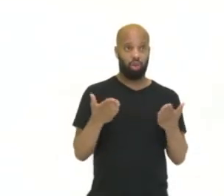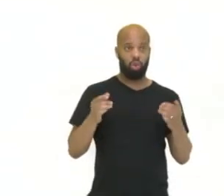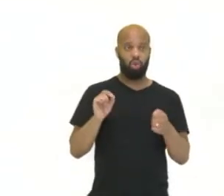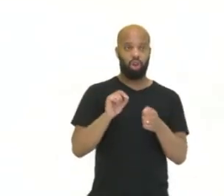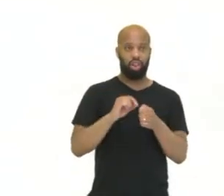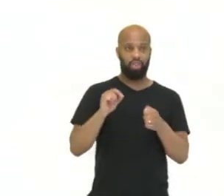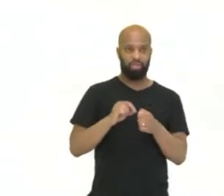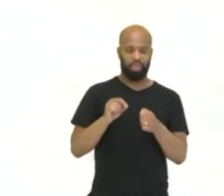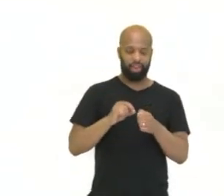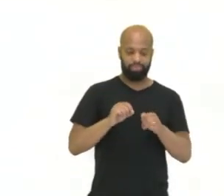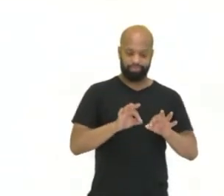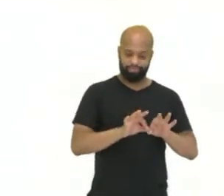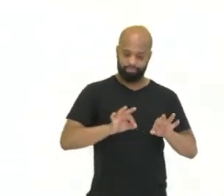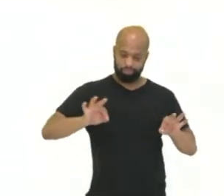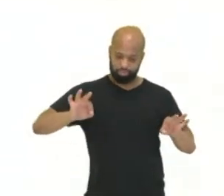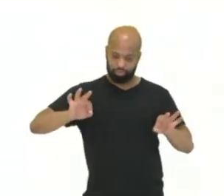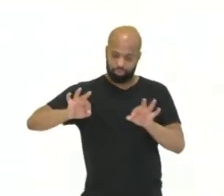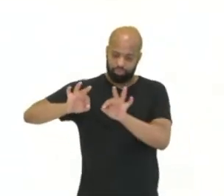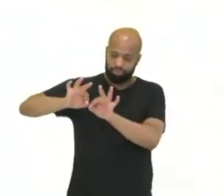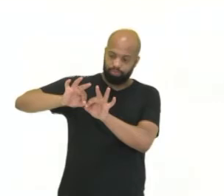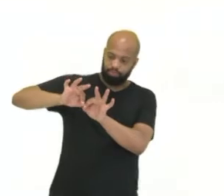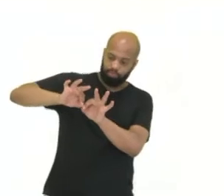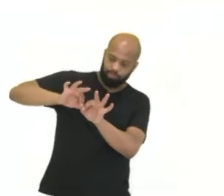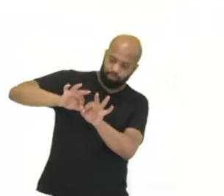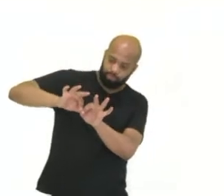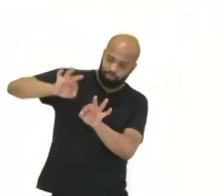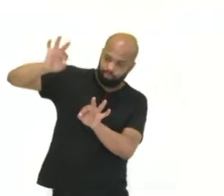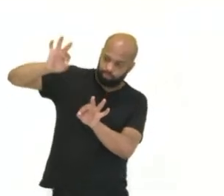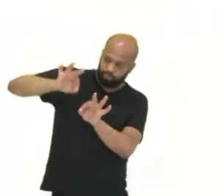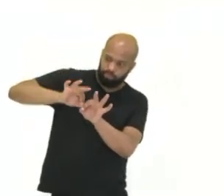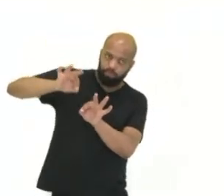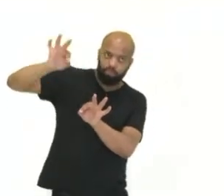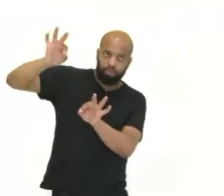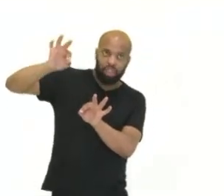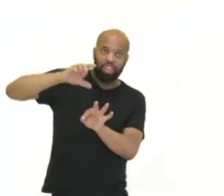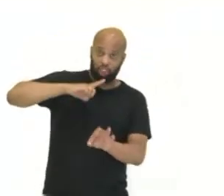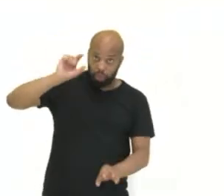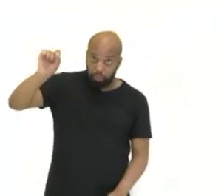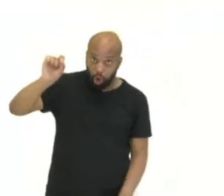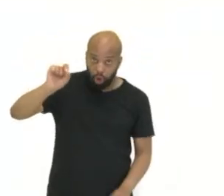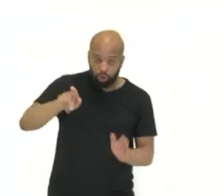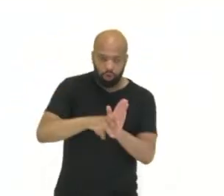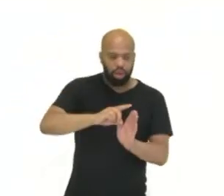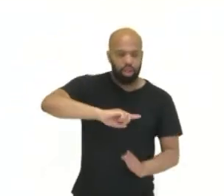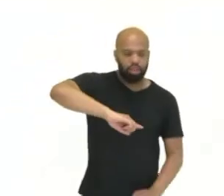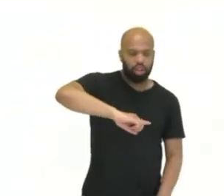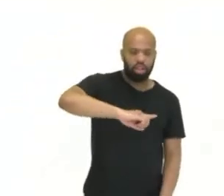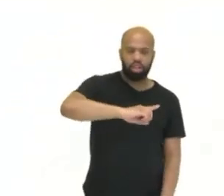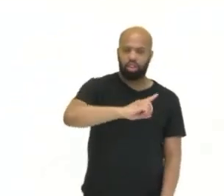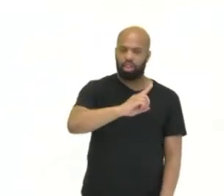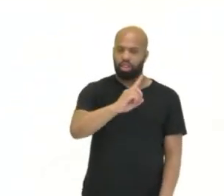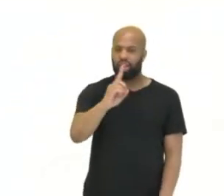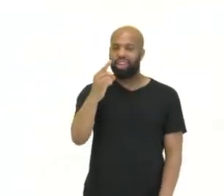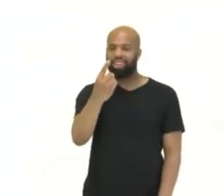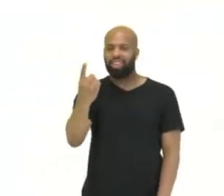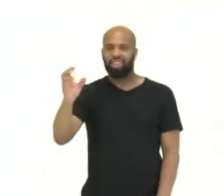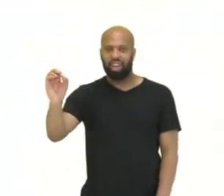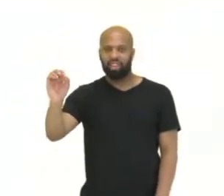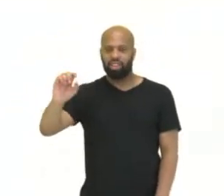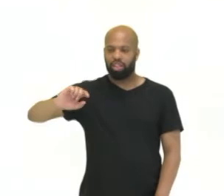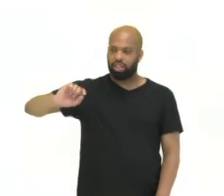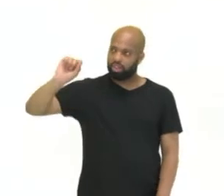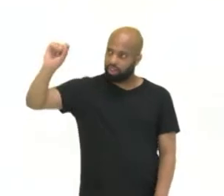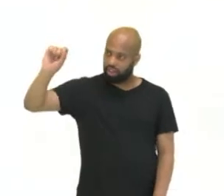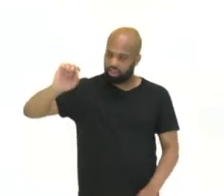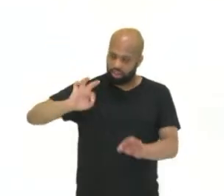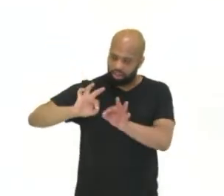uma semi-reta a partir de O. Então, você pega o O e une com aquele pontinho que você fez no transferidor e estica um pouquinho, tá?